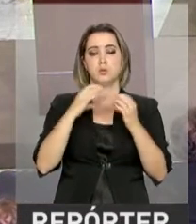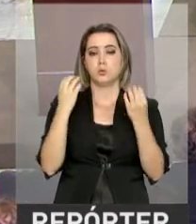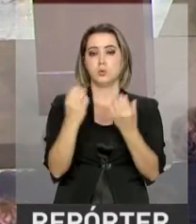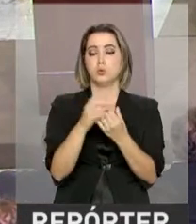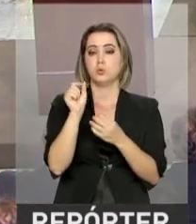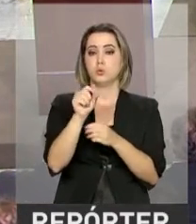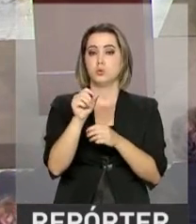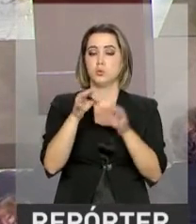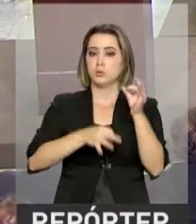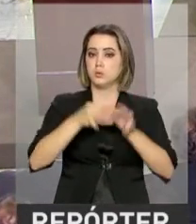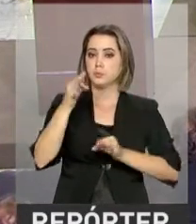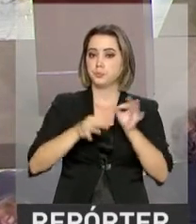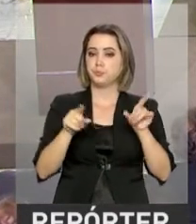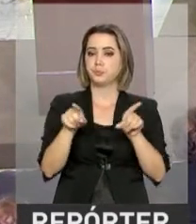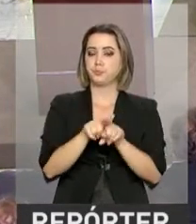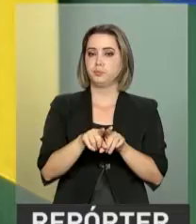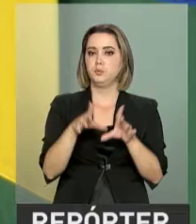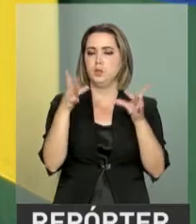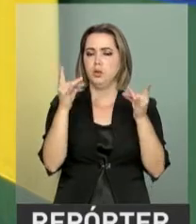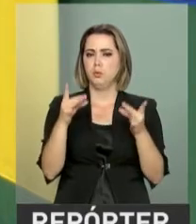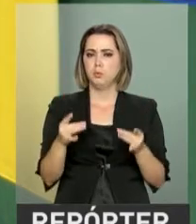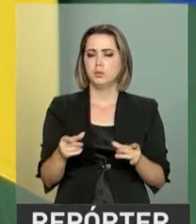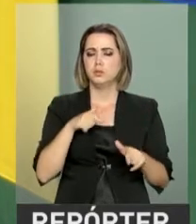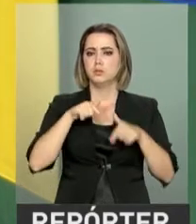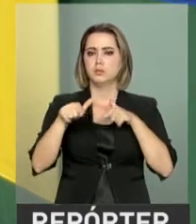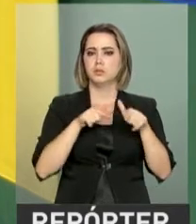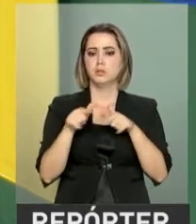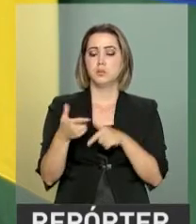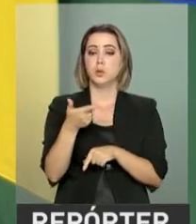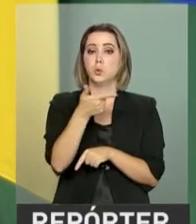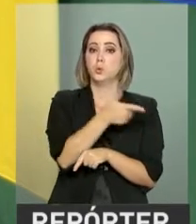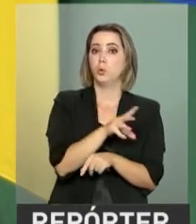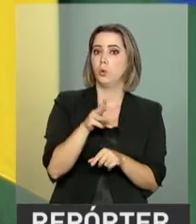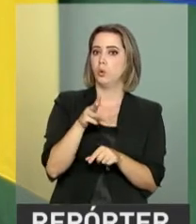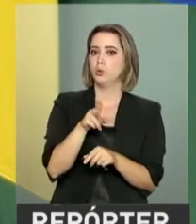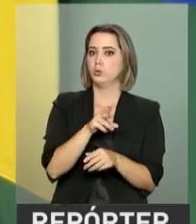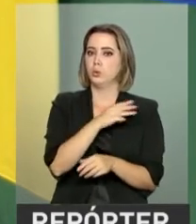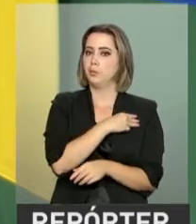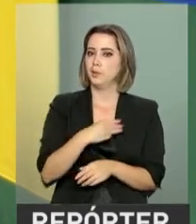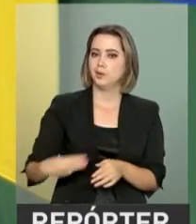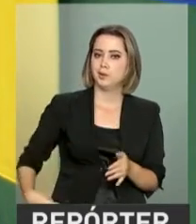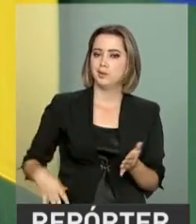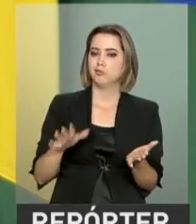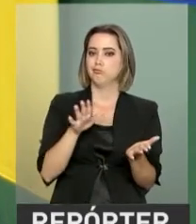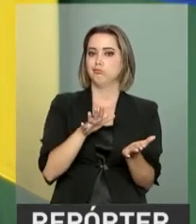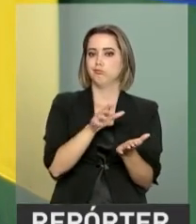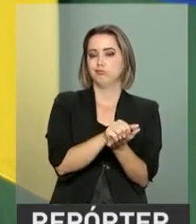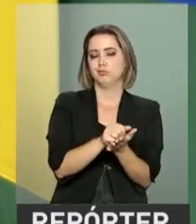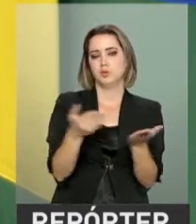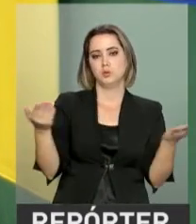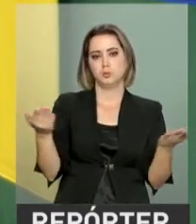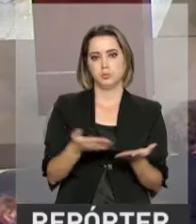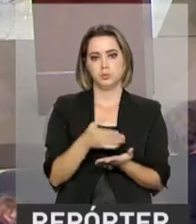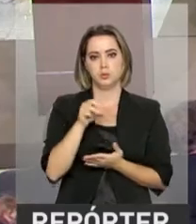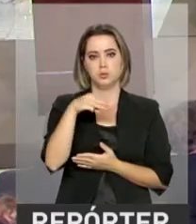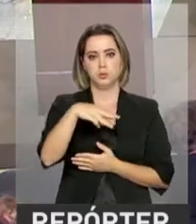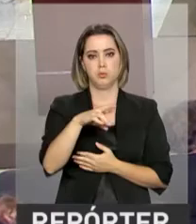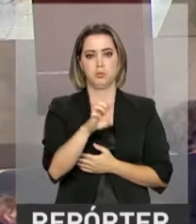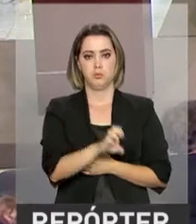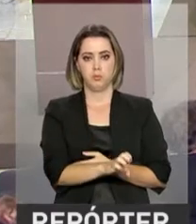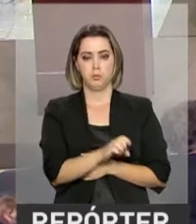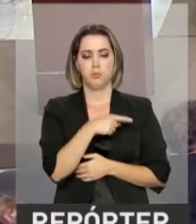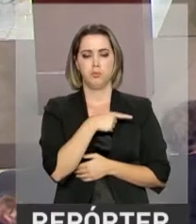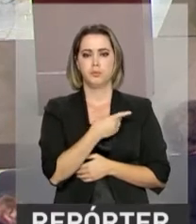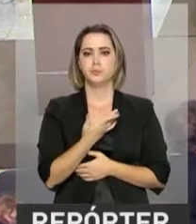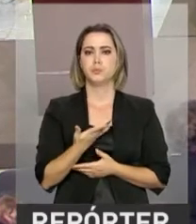o presidente Michel Temer também destacou o trabalho de Aloísio Nunes à frente do Ministério das Relações Exteriores. Nada